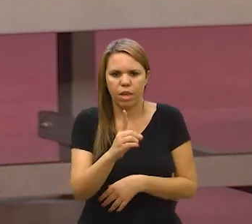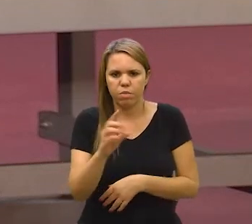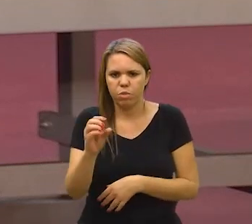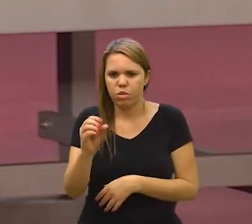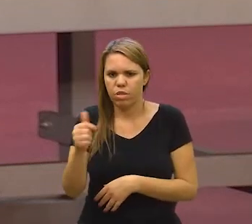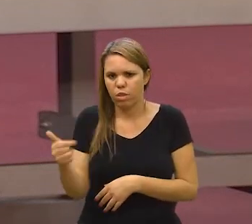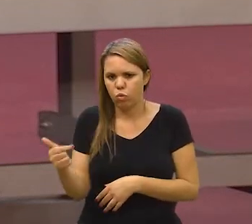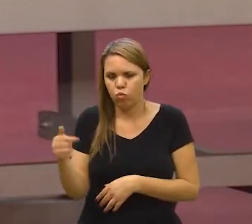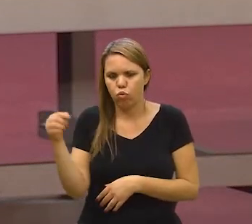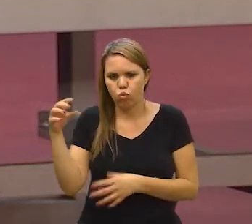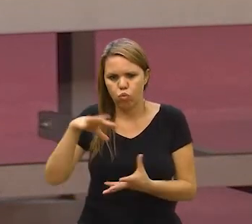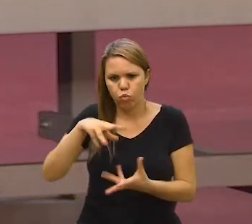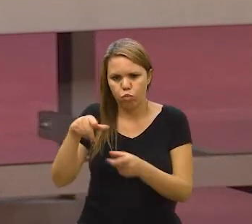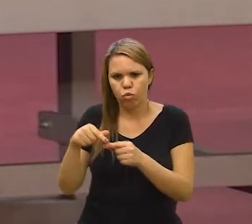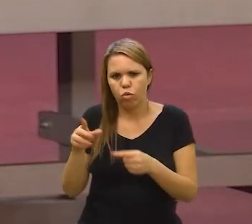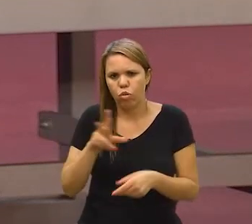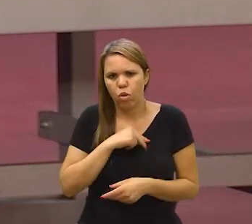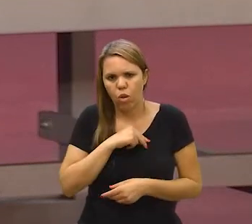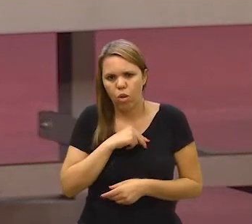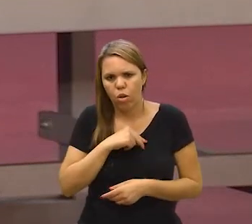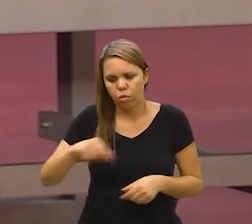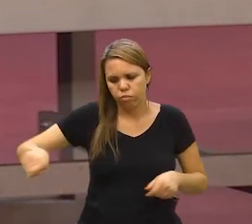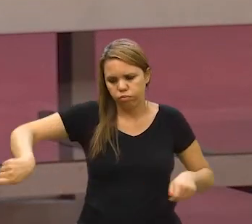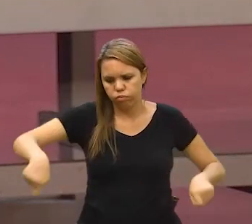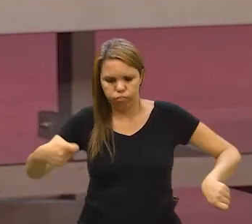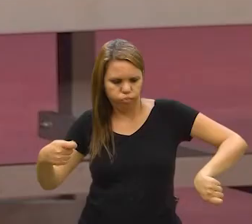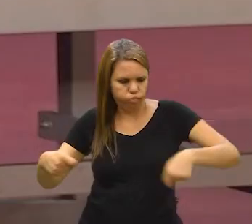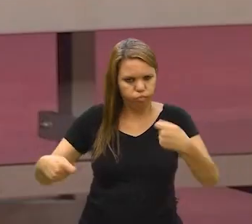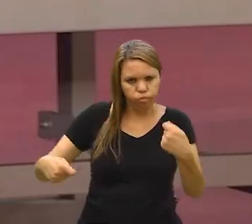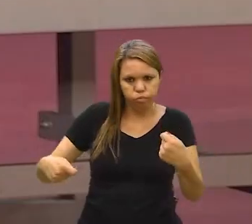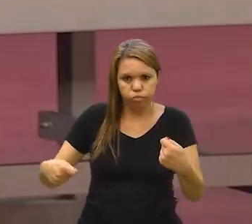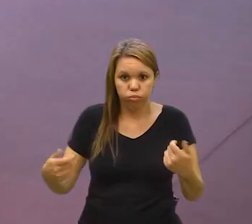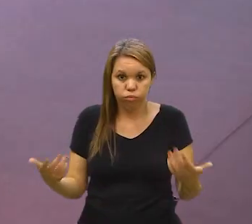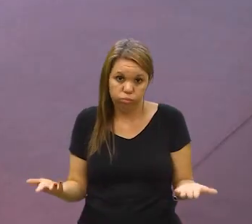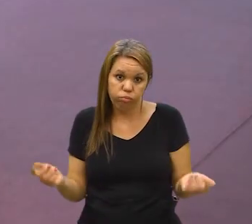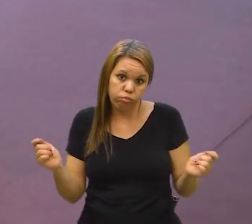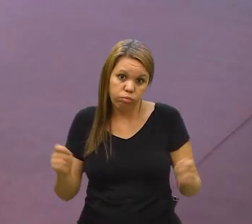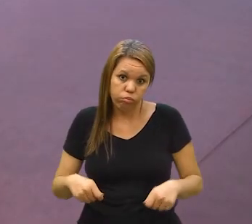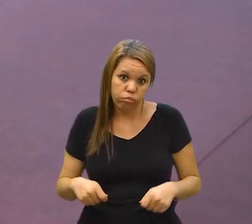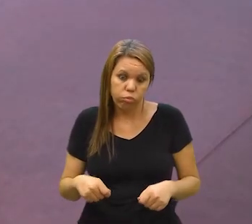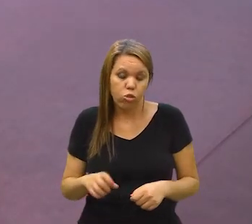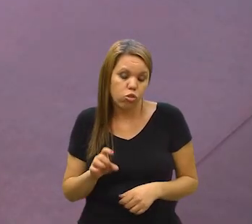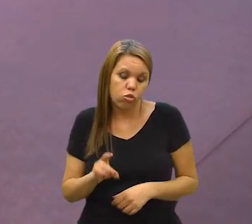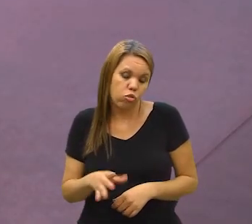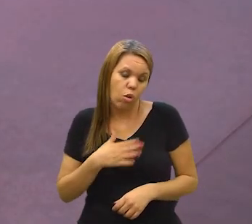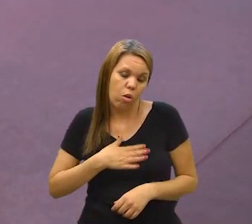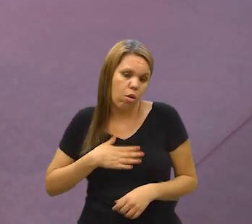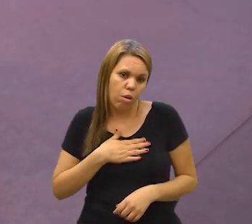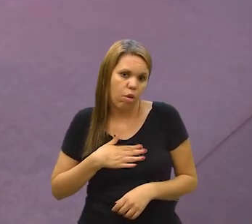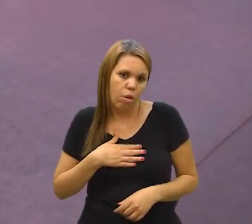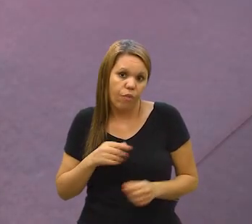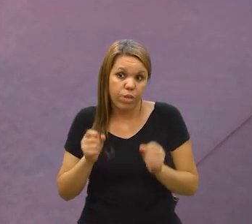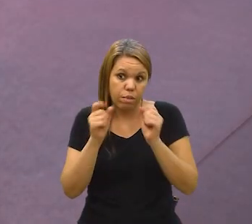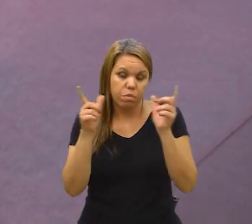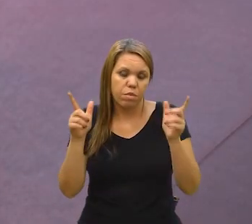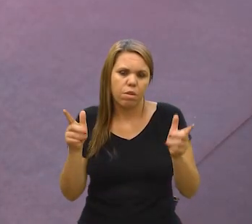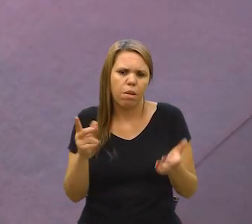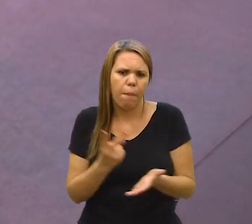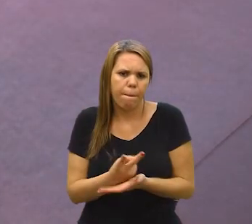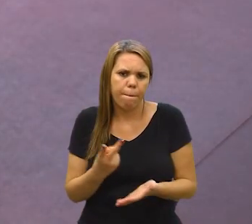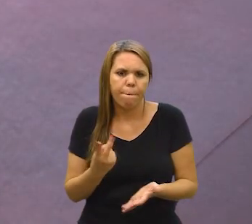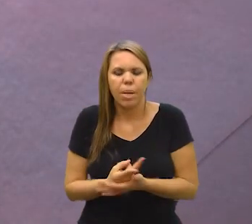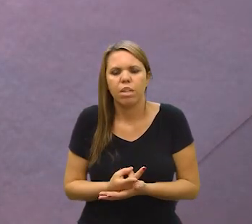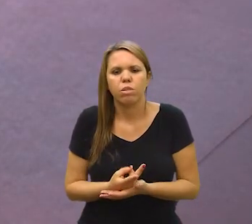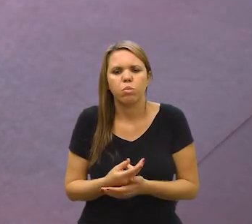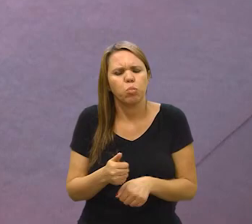mundo. Então eu falei, nossa, cara, tênis de mesa pode deixar de ser só um hobby. Foi ali que eu acho que despertou mesmo o tênis de mesa